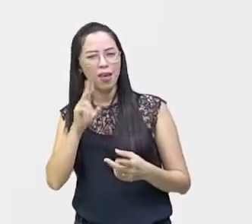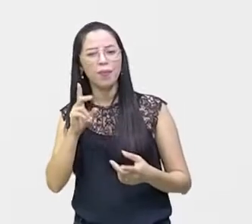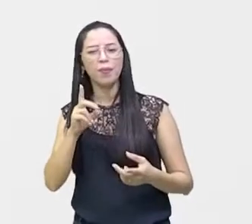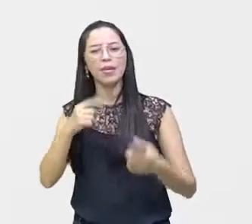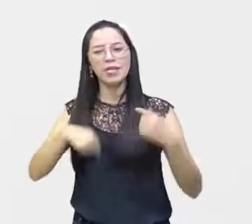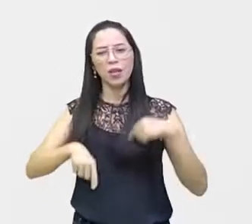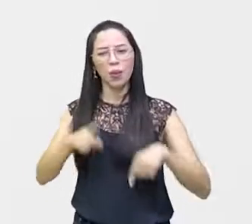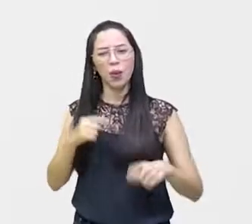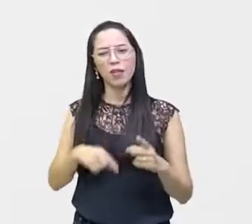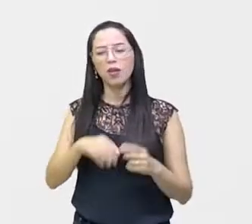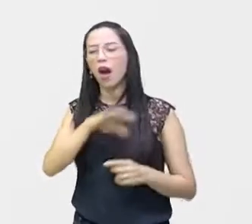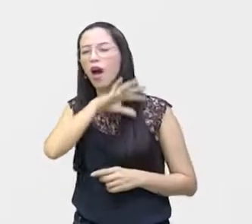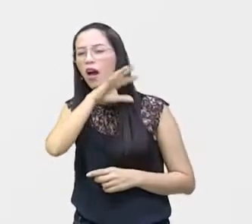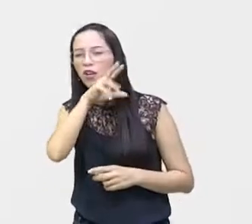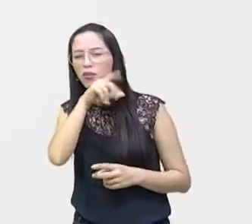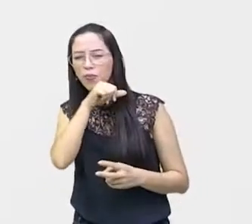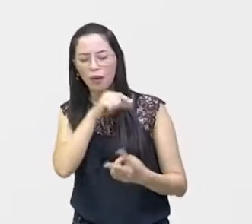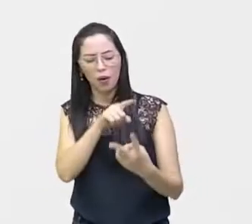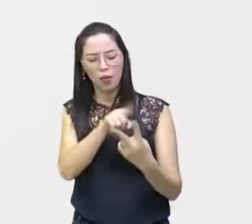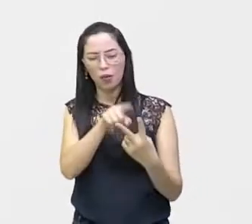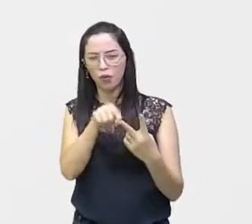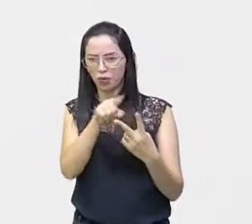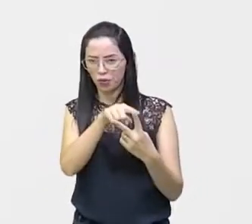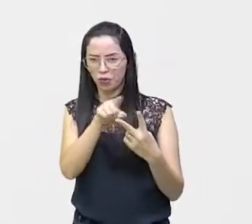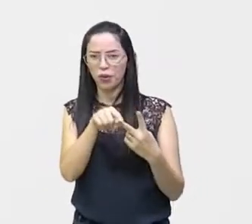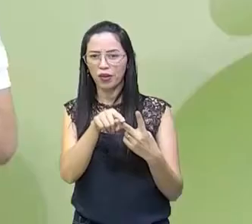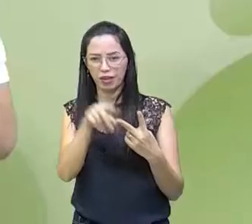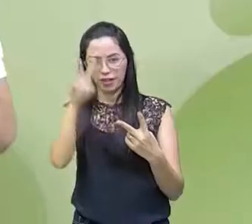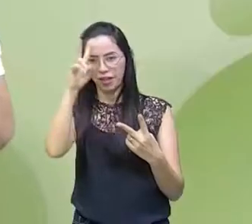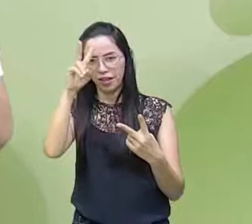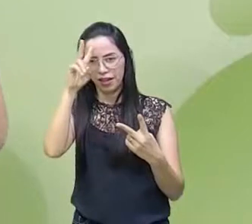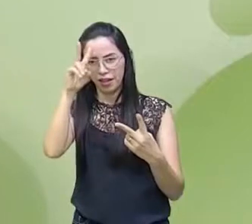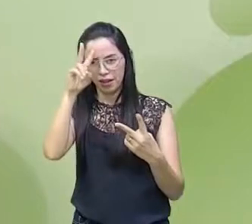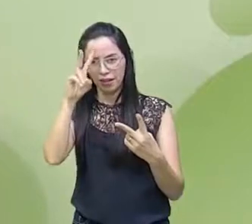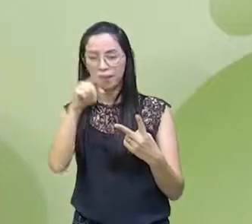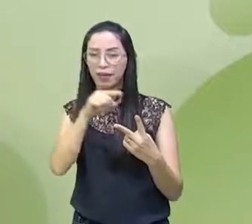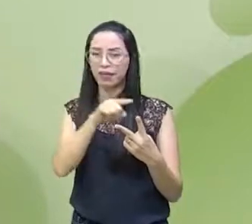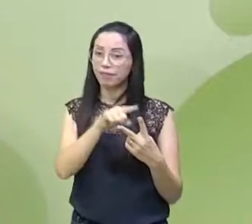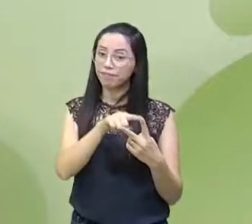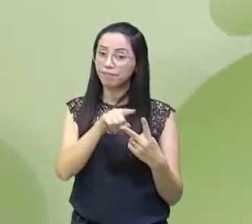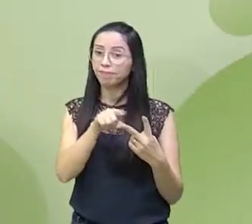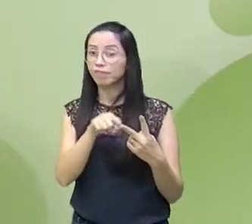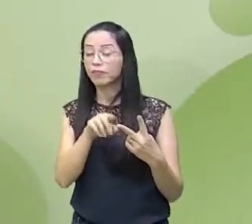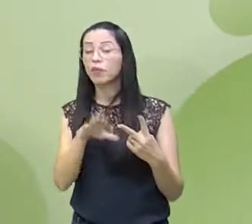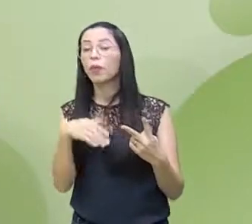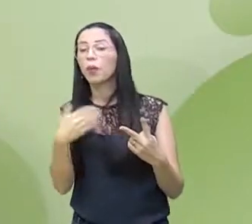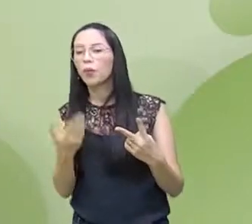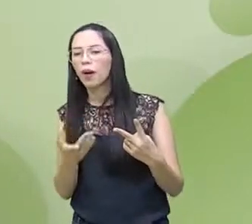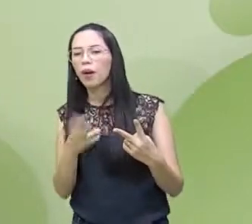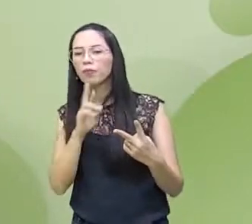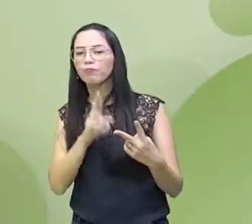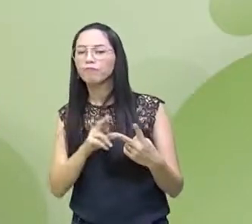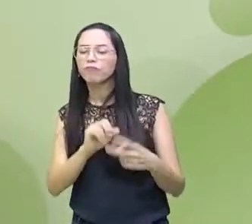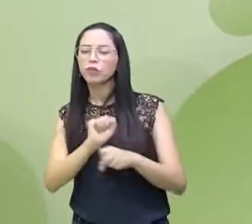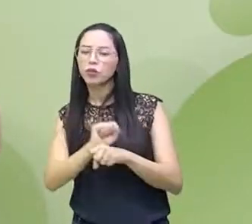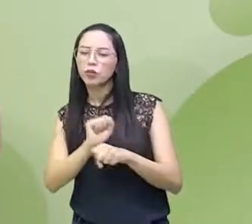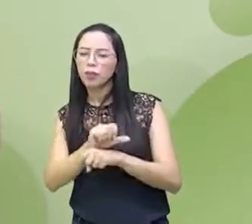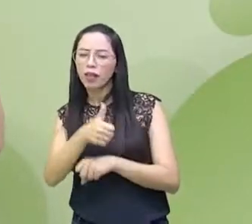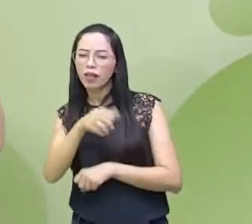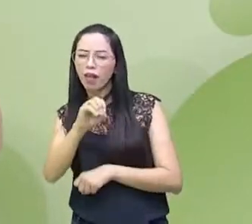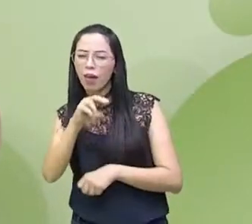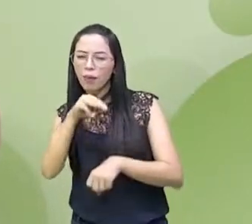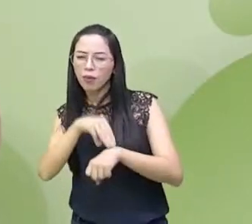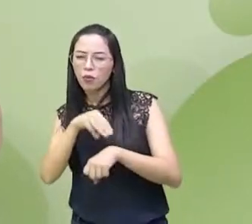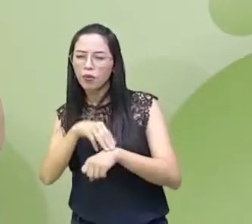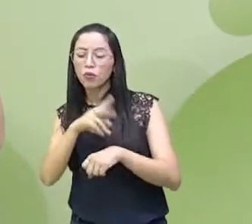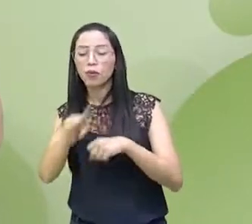animais podem ter? Lembram que nós vimos 2 tipos? Então, vou dar 10 minutinhos para você resolver e voltamos